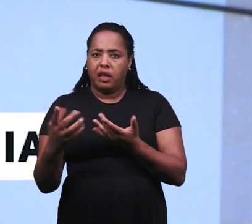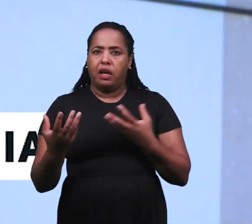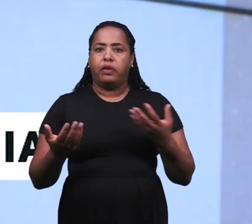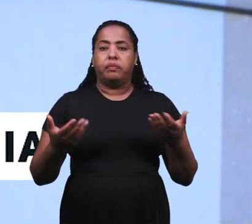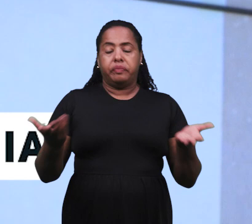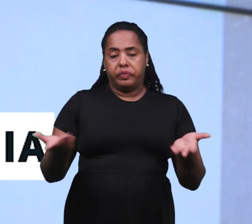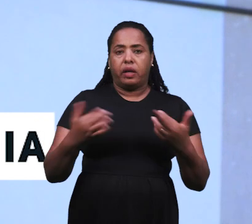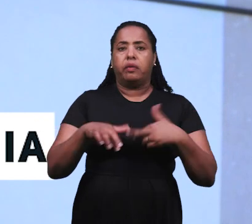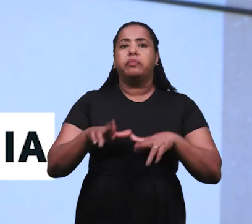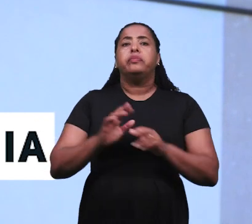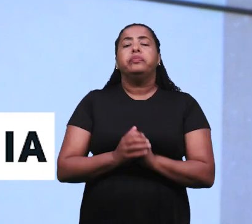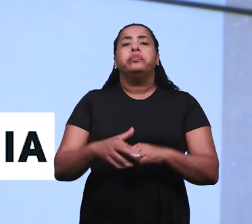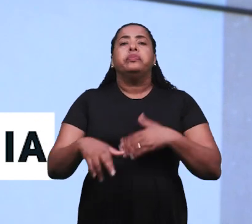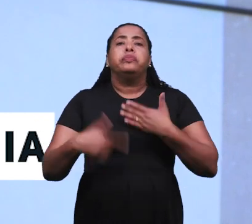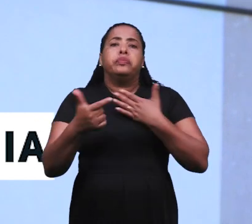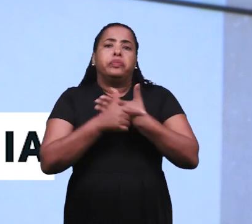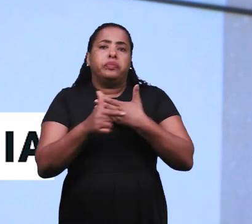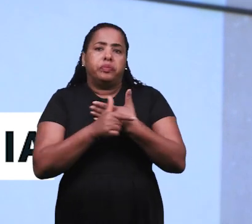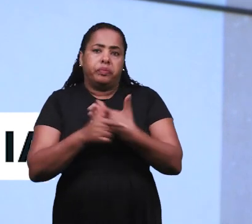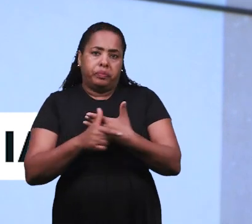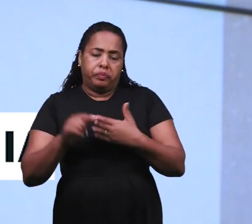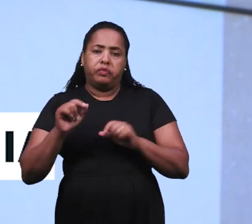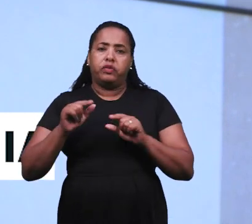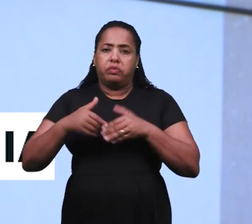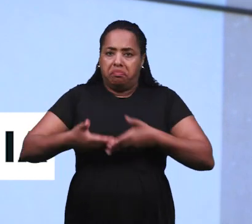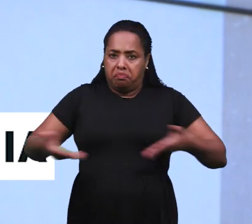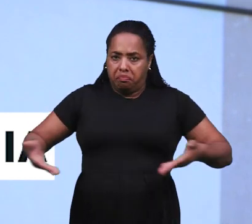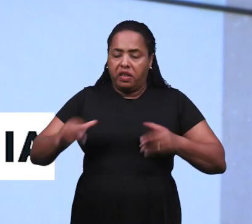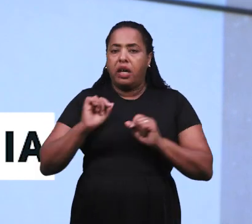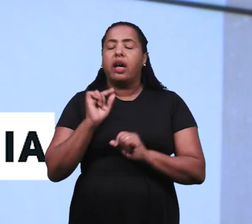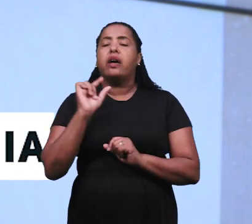como nós falamos agora há pouco, Uhum. tem esse objetivo de ser